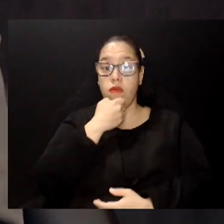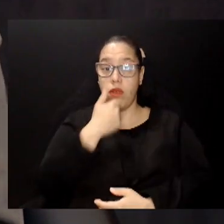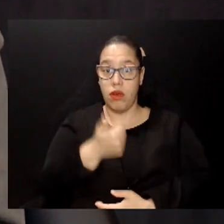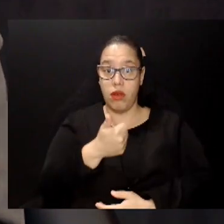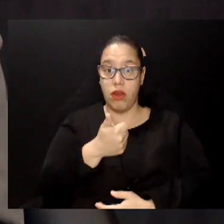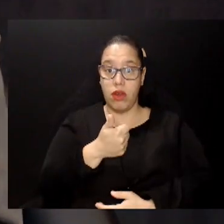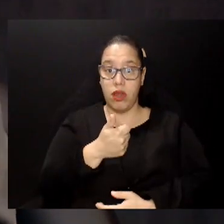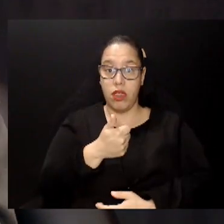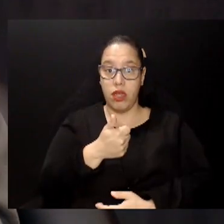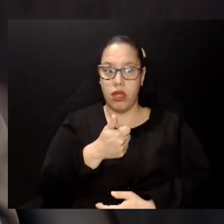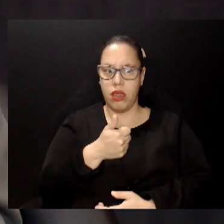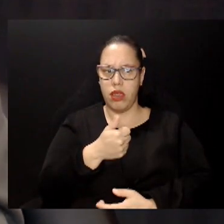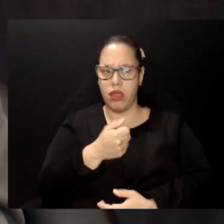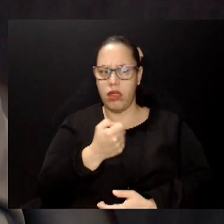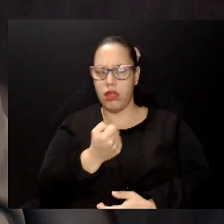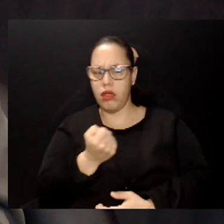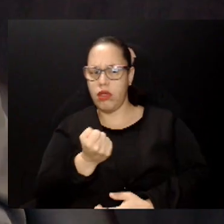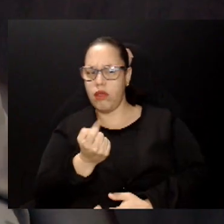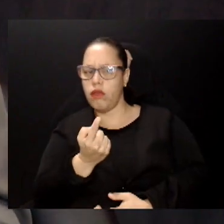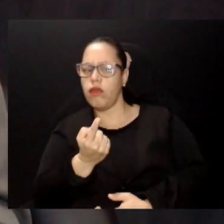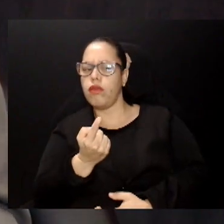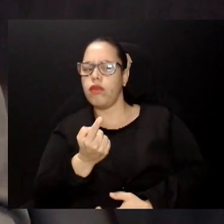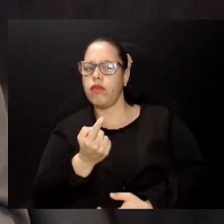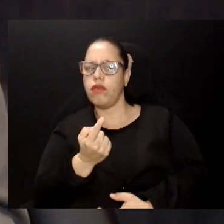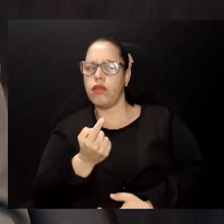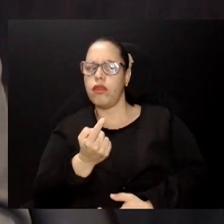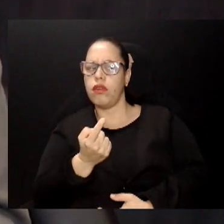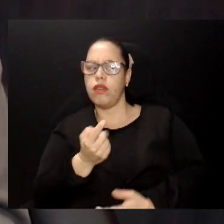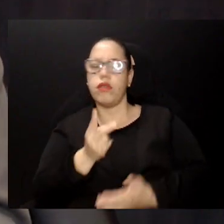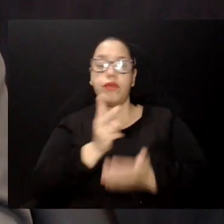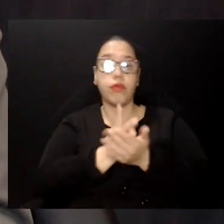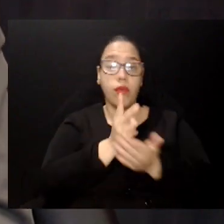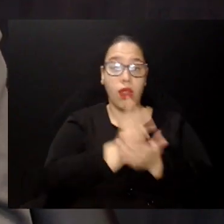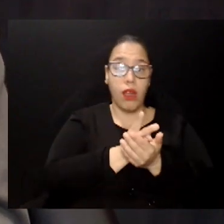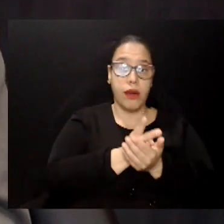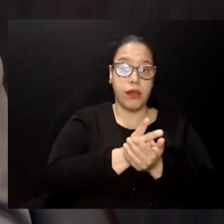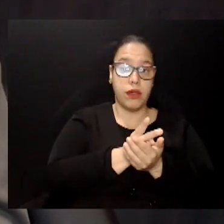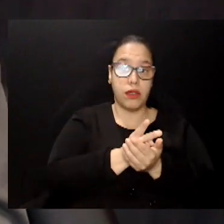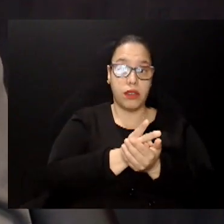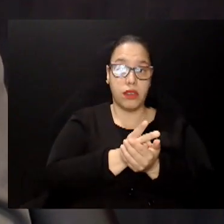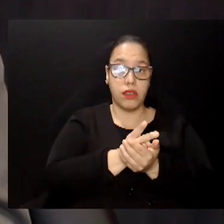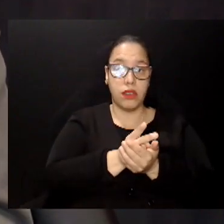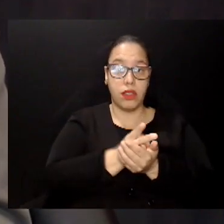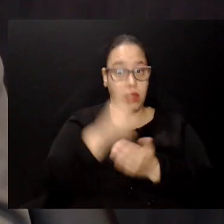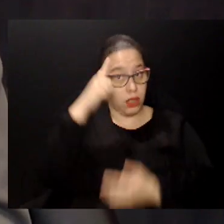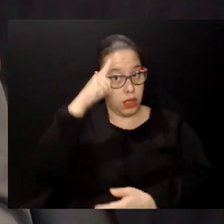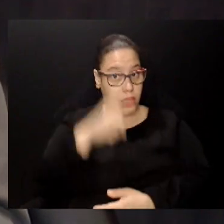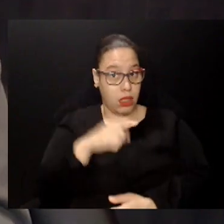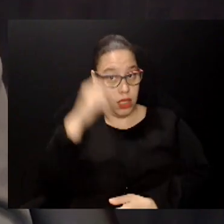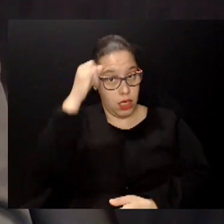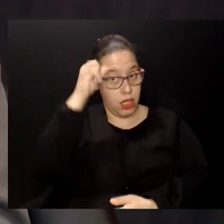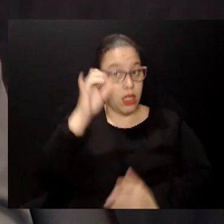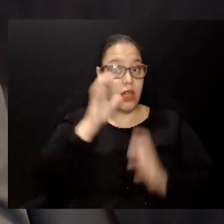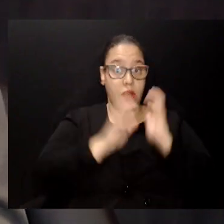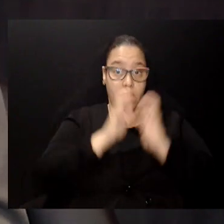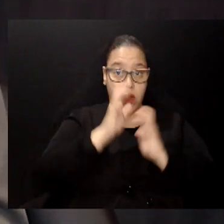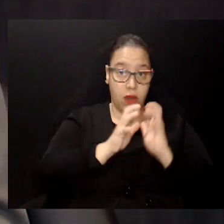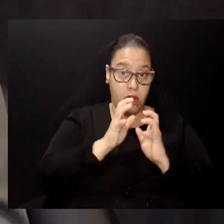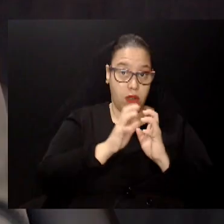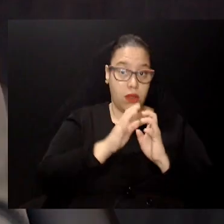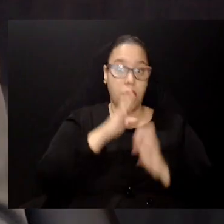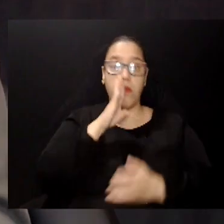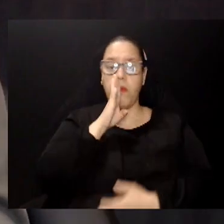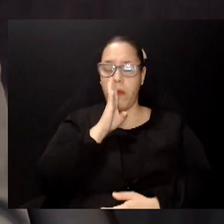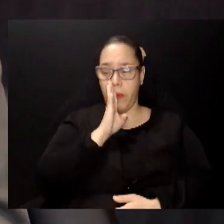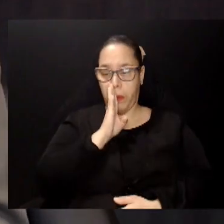normalidade, por exemplo, você sempre deixa ele escolher para onde vocês vão comer, ou você evita conflito. Quando ele briga com você, você fica quieta para evitar um conflito com